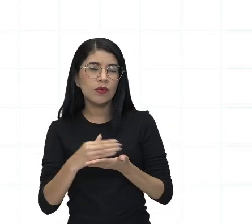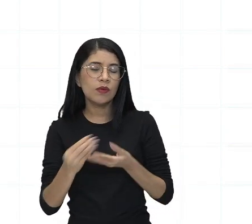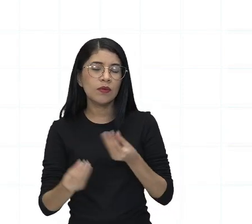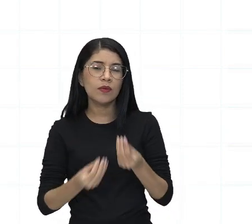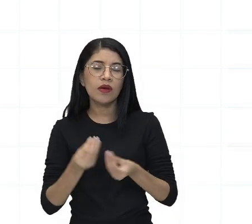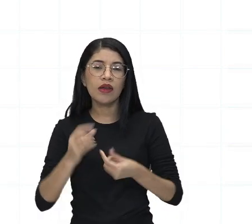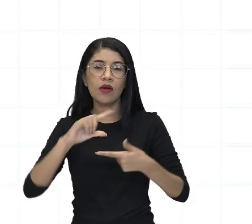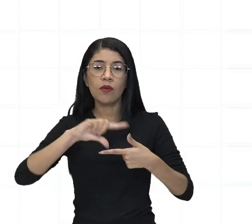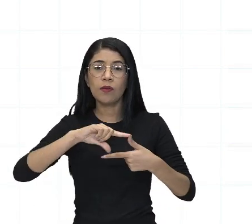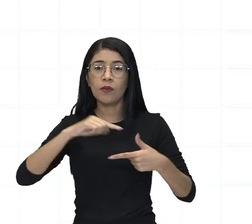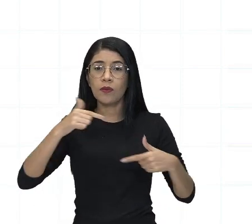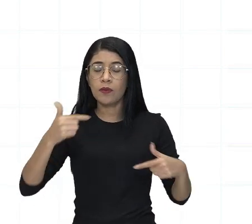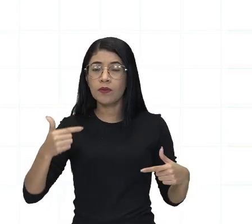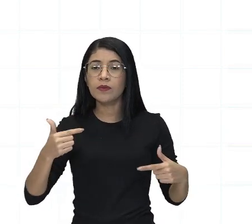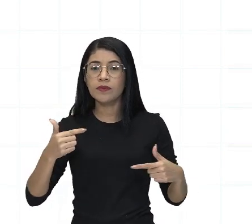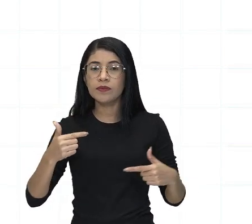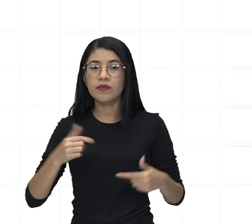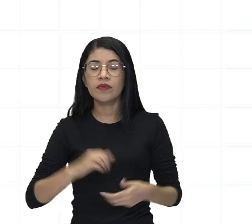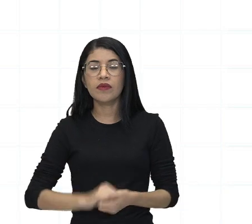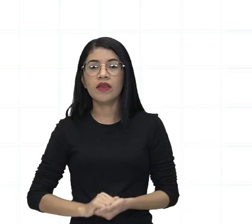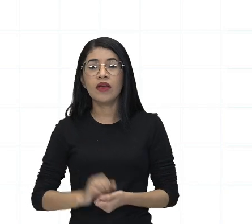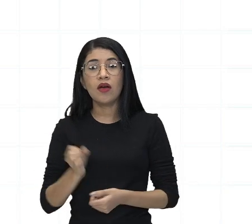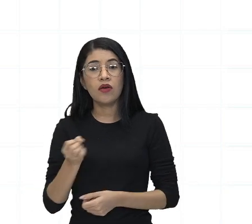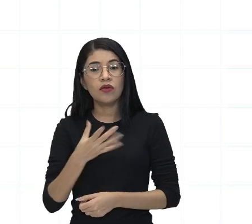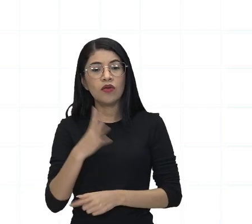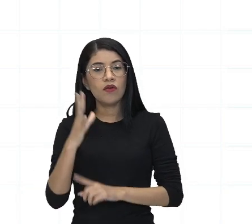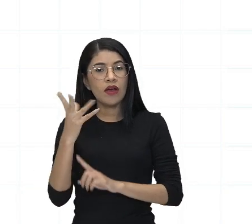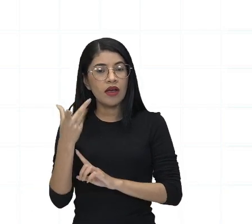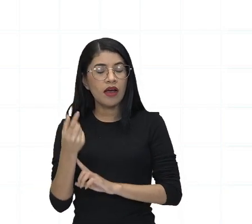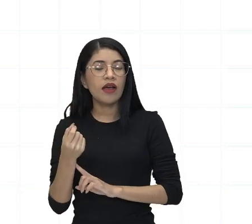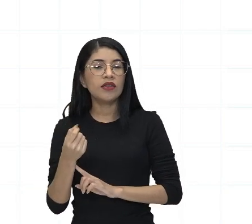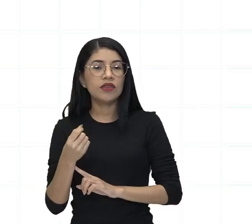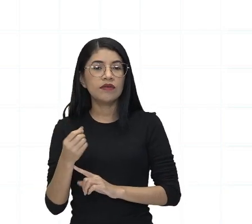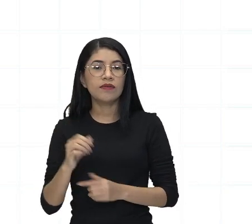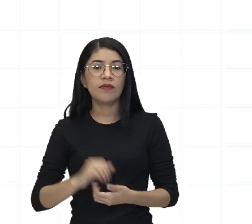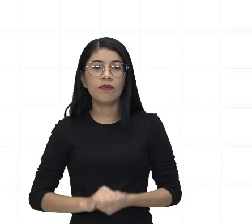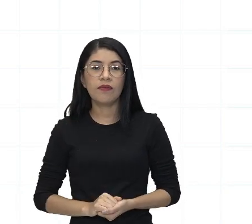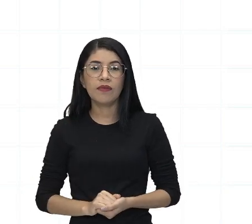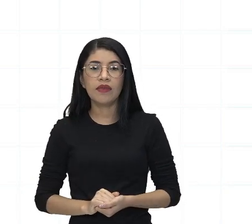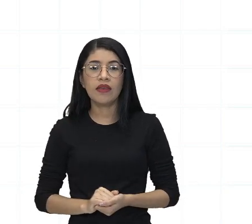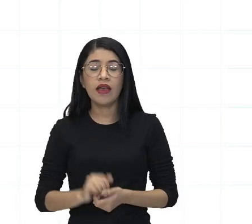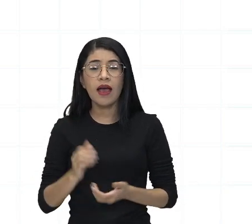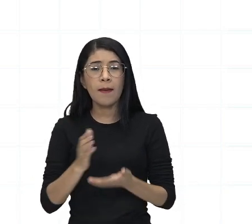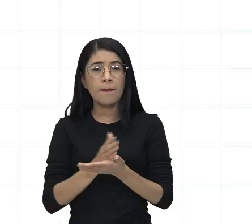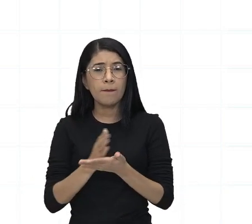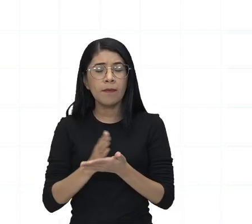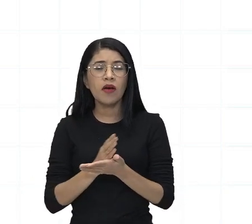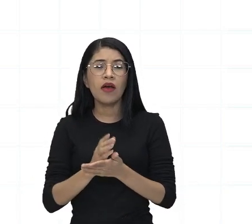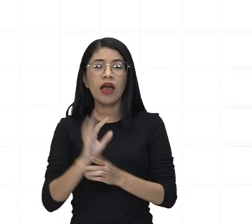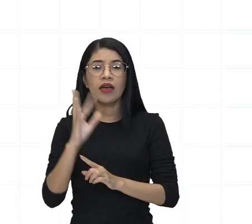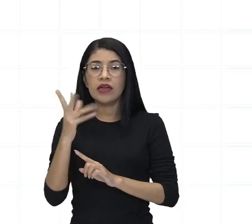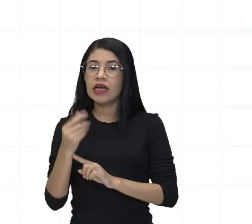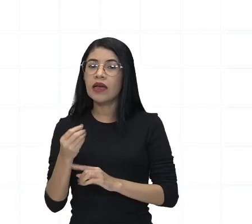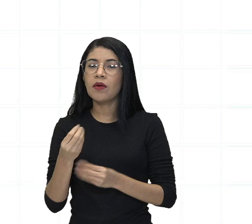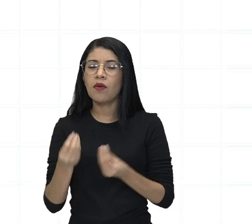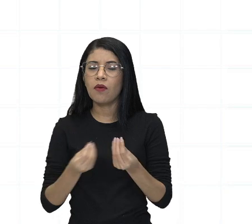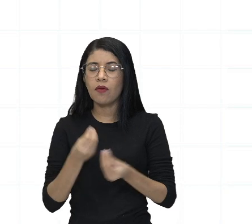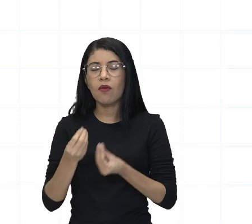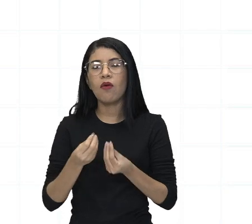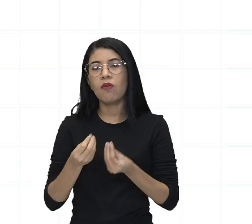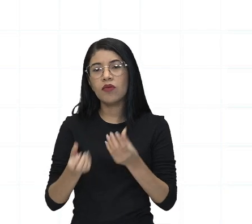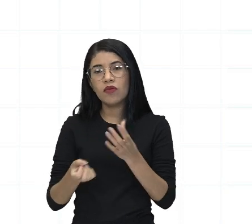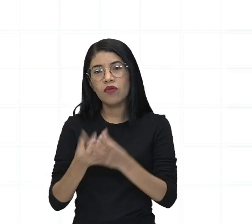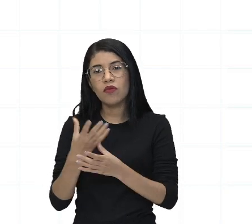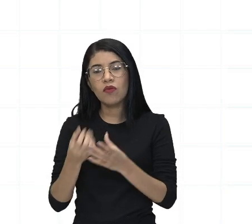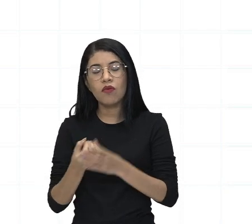Com o modernismo, uma nova forma de fazer arte. Muitos artistas resolveram experimentar novos suportes para as